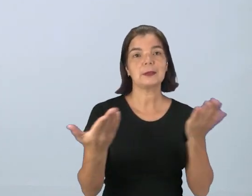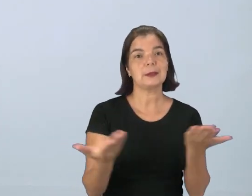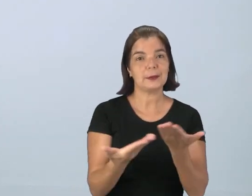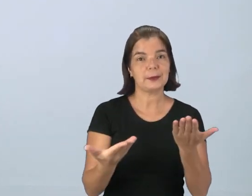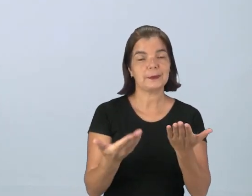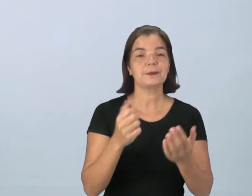porcentagens através da resolução de exercícios. E assim vai acontecer, né? Todas as nossas outras